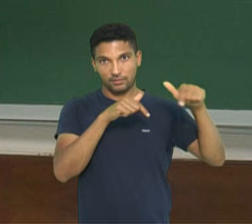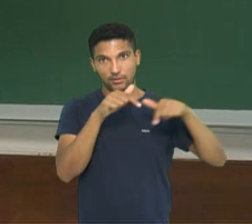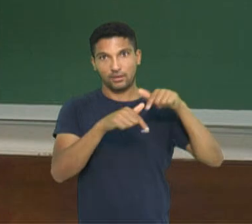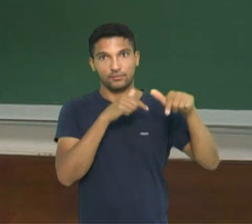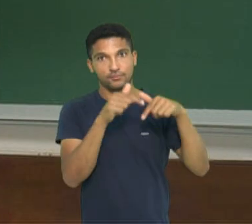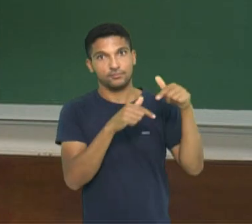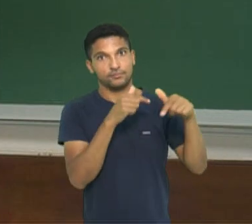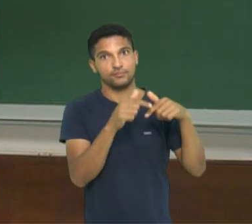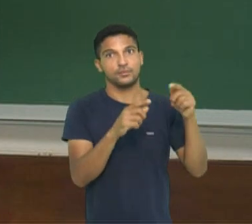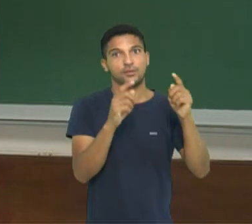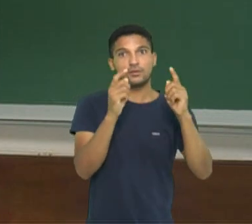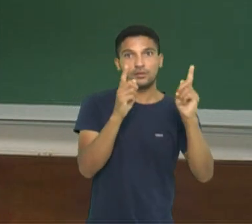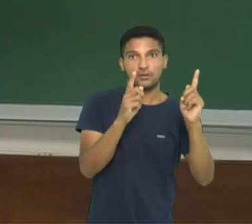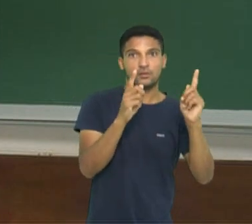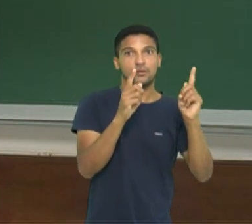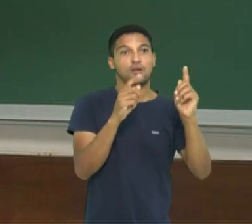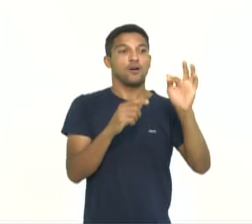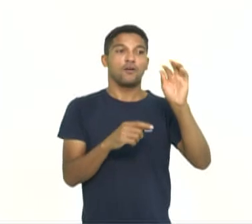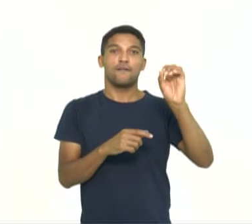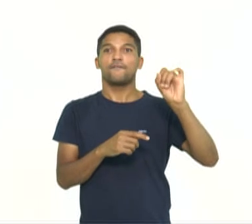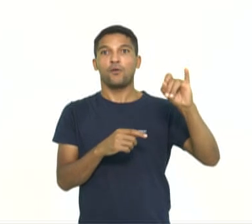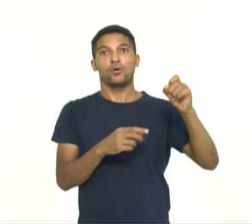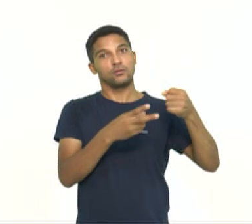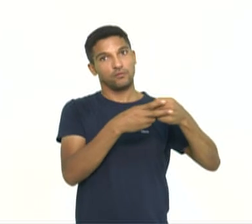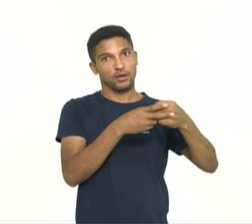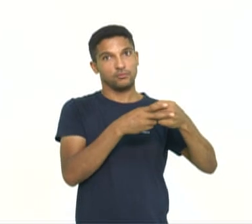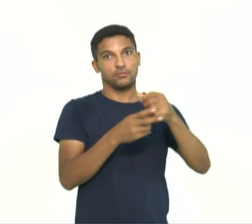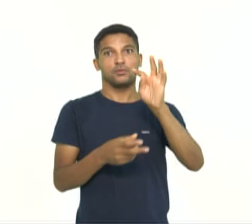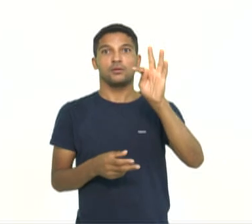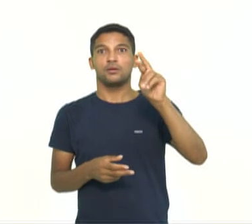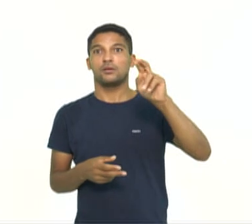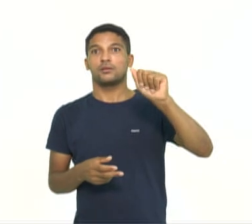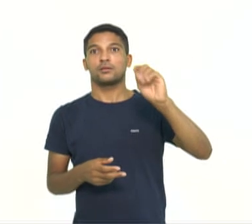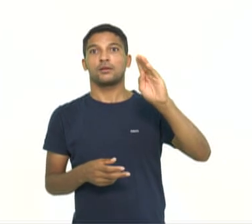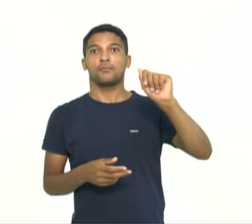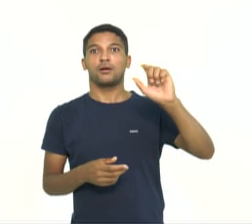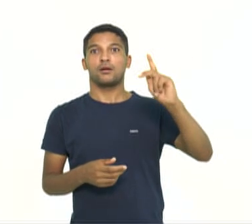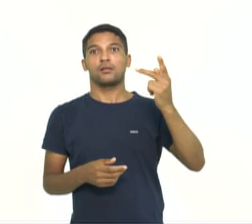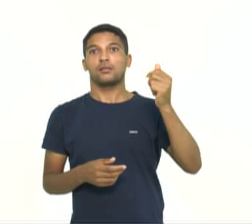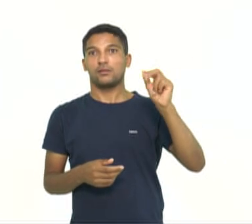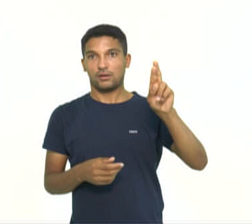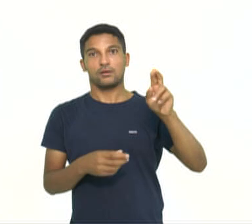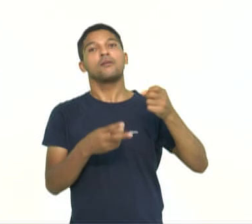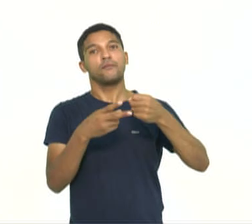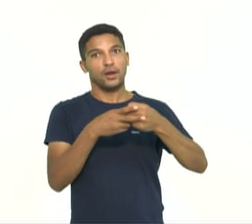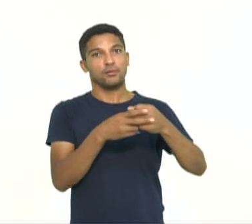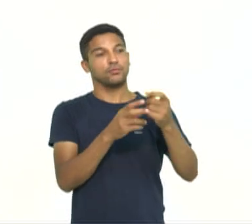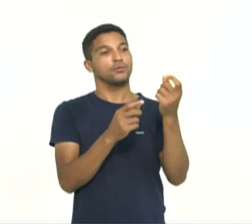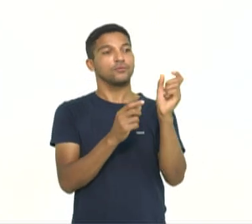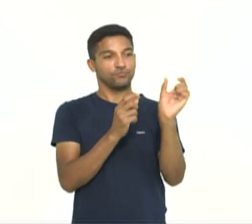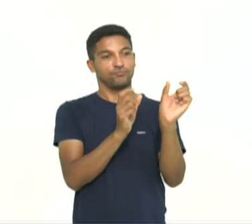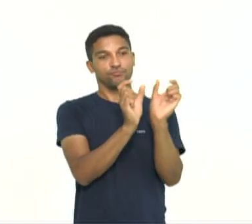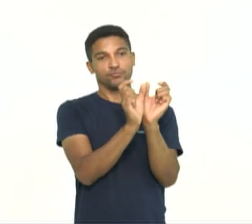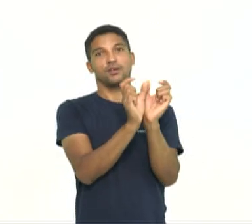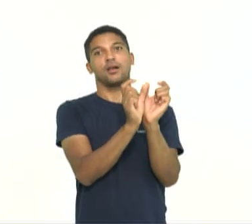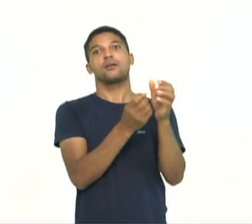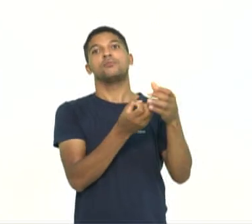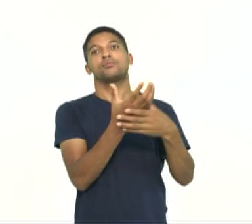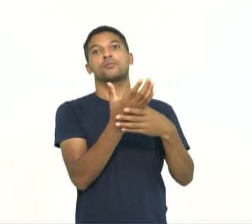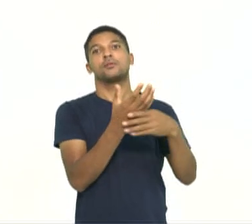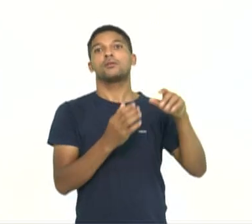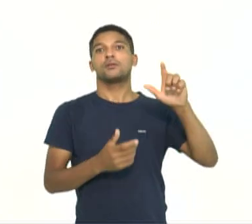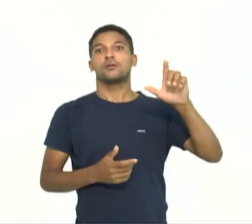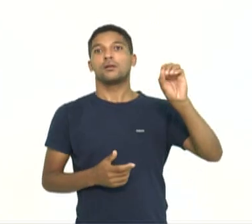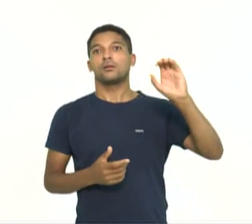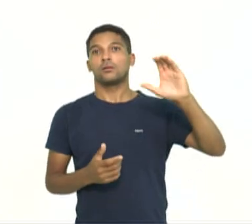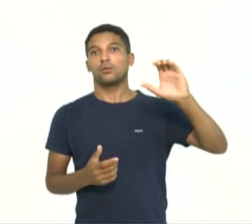eu tenho uma locução verbal, né? Tenho ali a outra frase, chovia pela manhã, né? Temos ali o verbo chover. Então, o